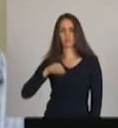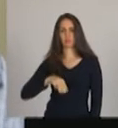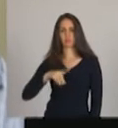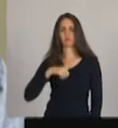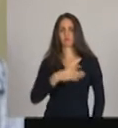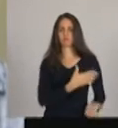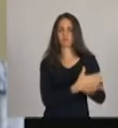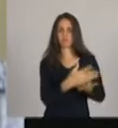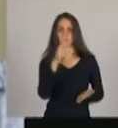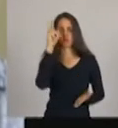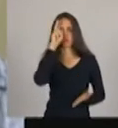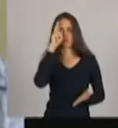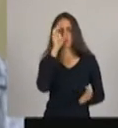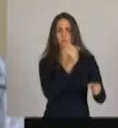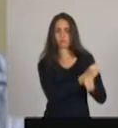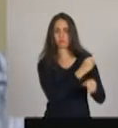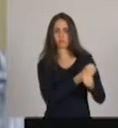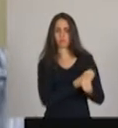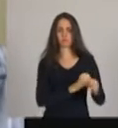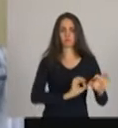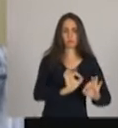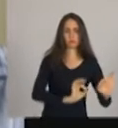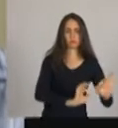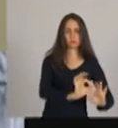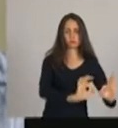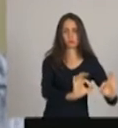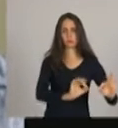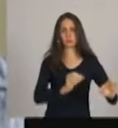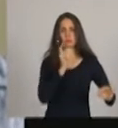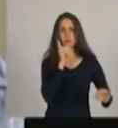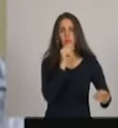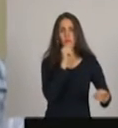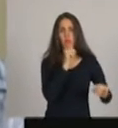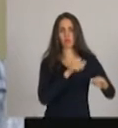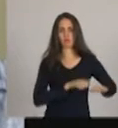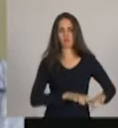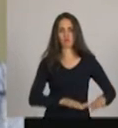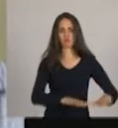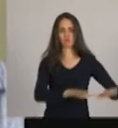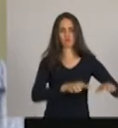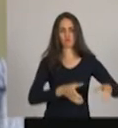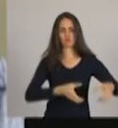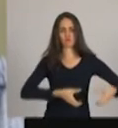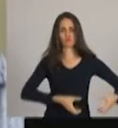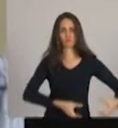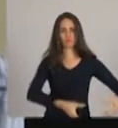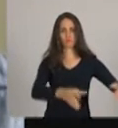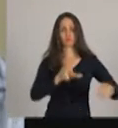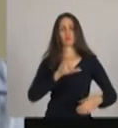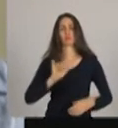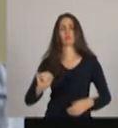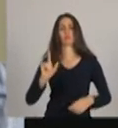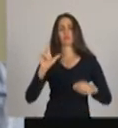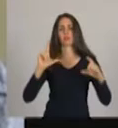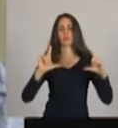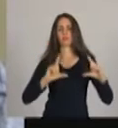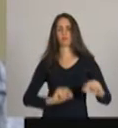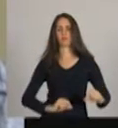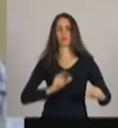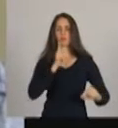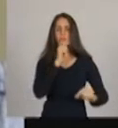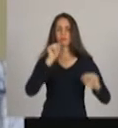iniciou nessa segunda-feira, em alguns pontos da cidade, vai acabar com a questão dos